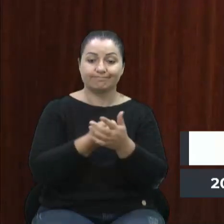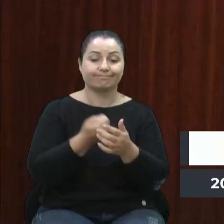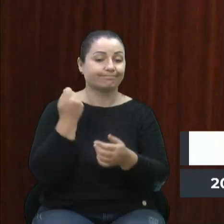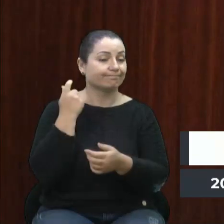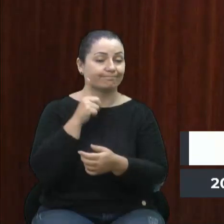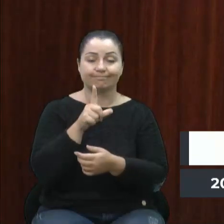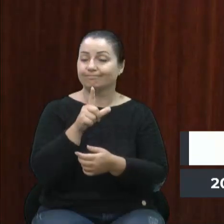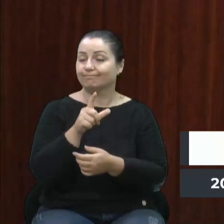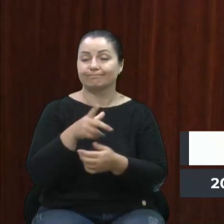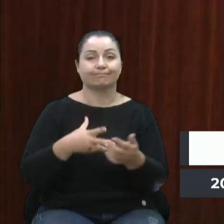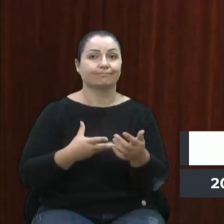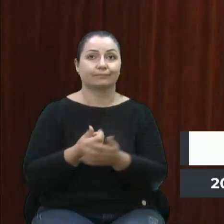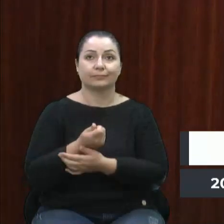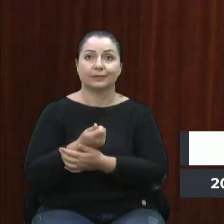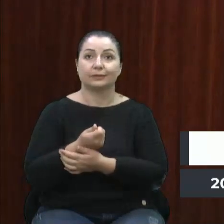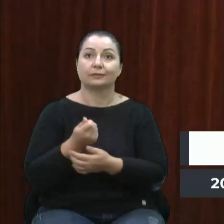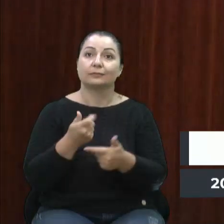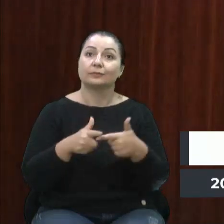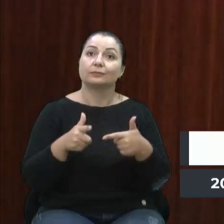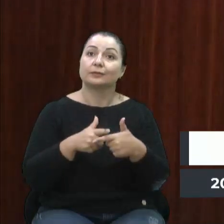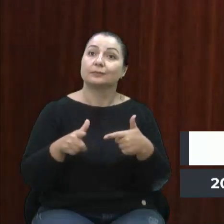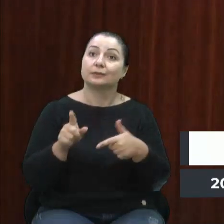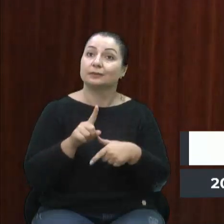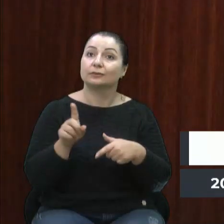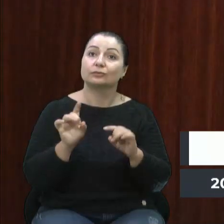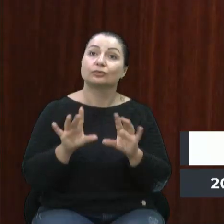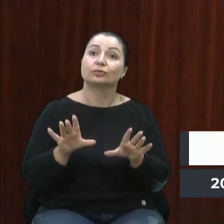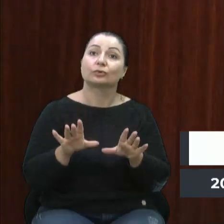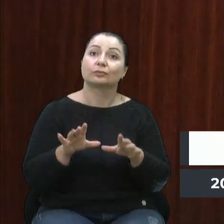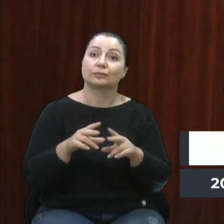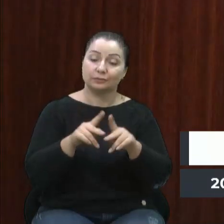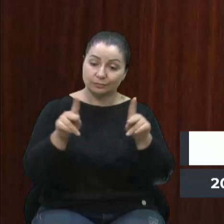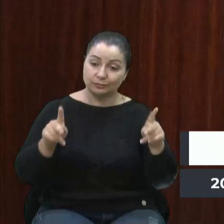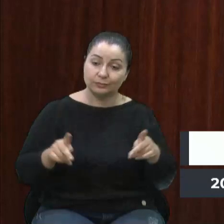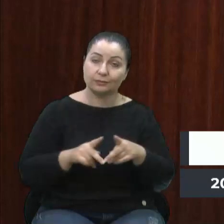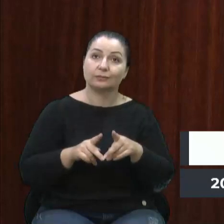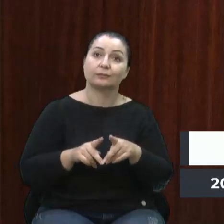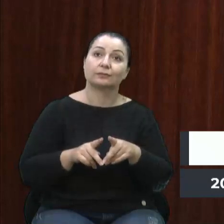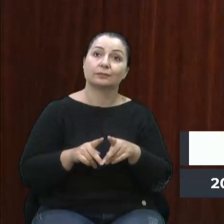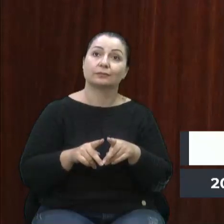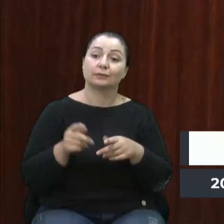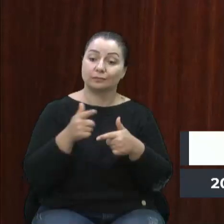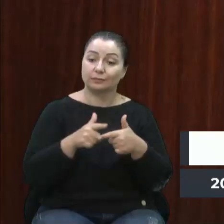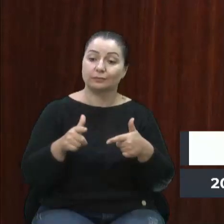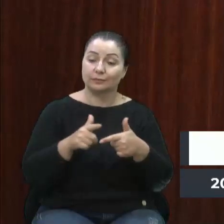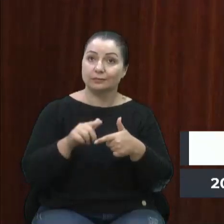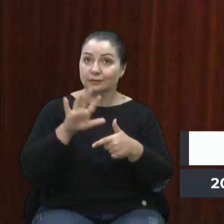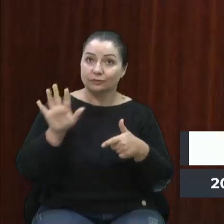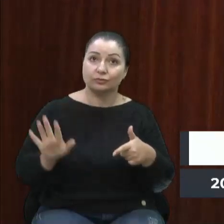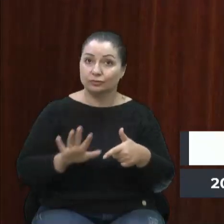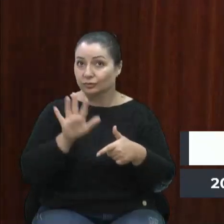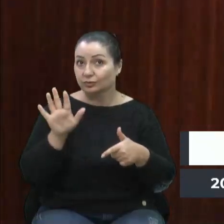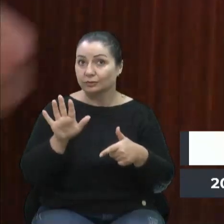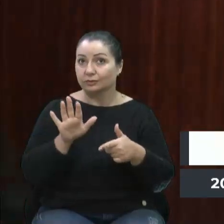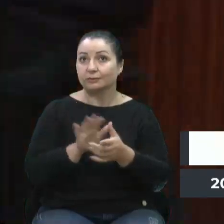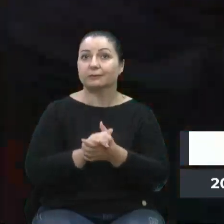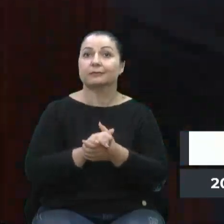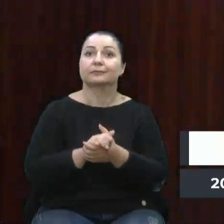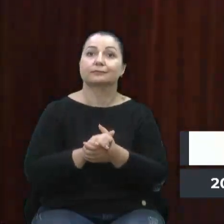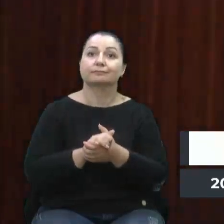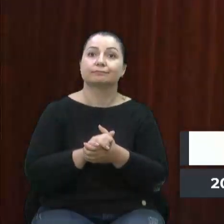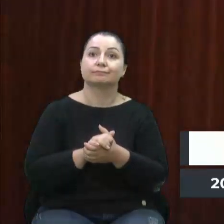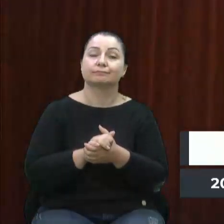um problema que ele não é só por ser público, é um problema que está ocorrendo também nos nossos